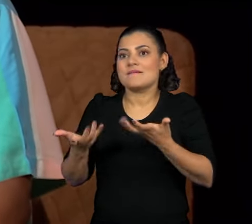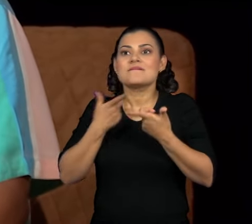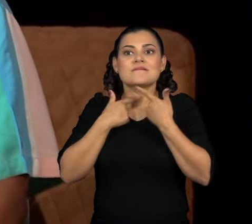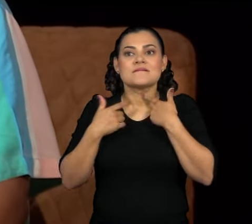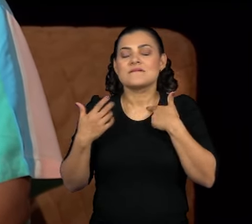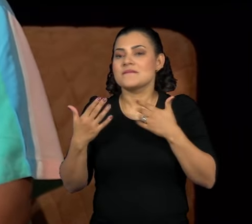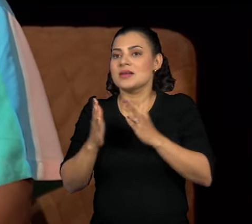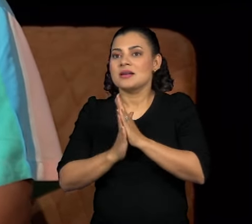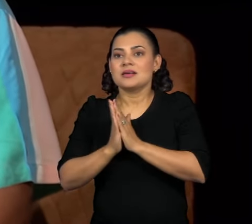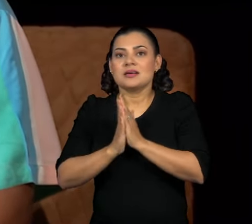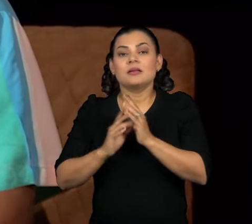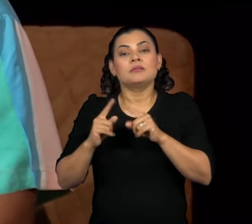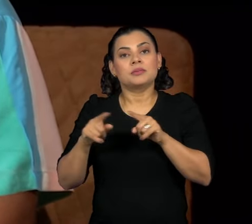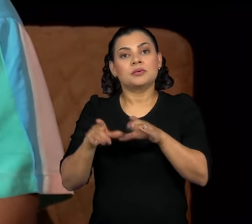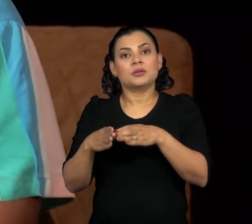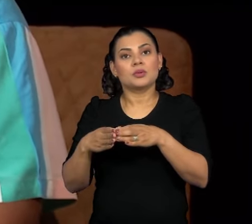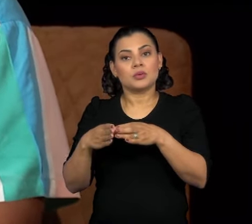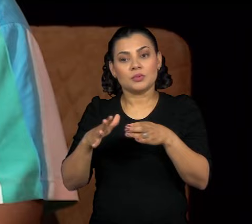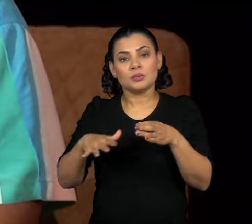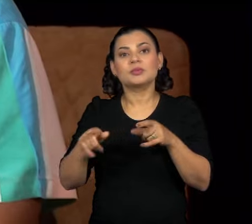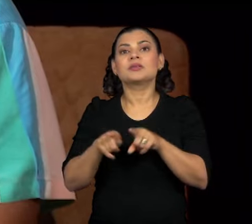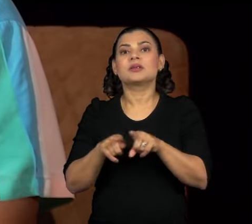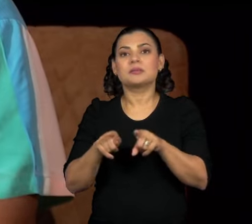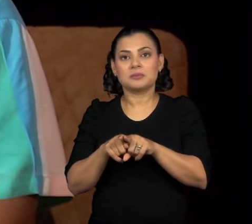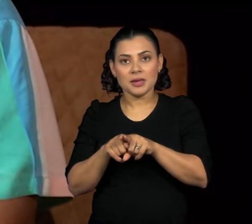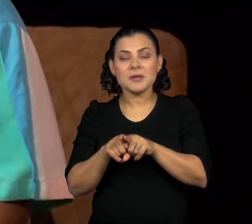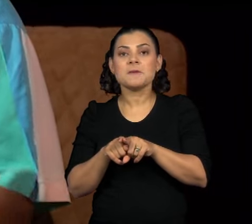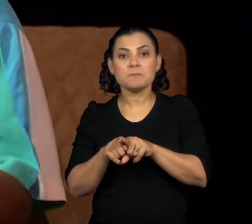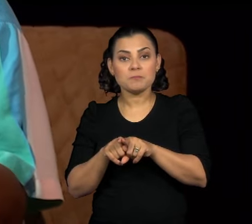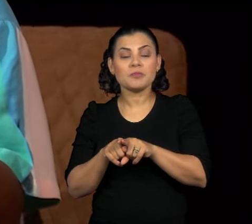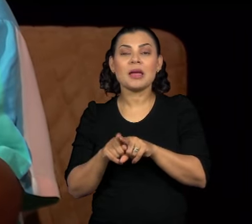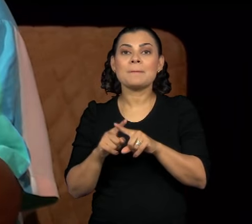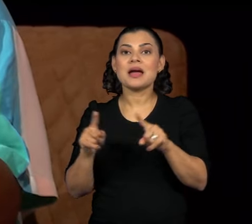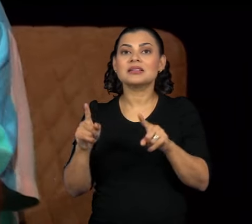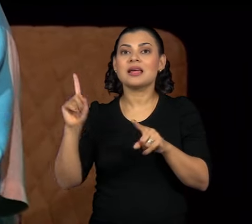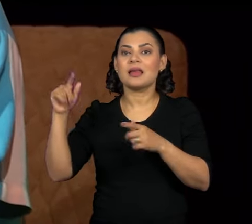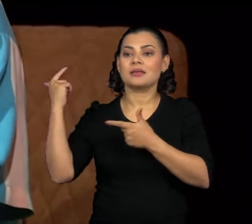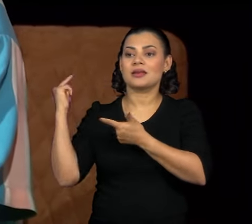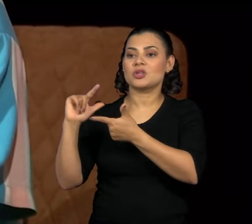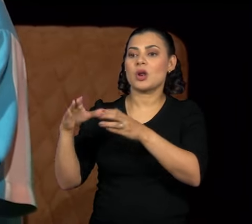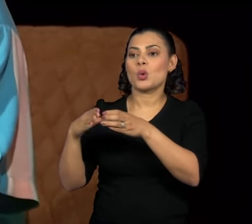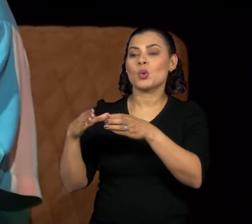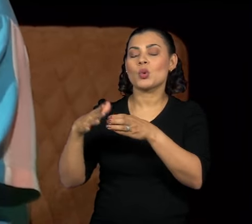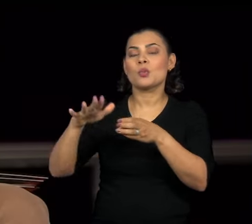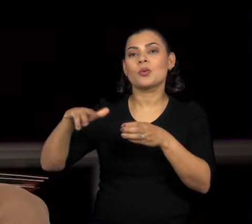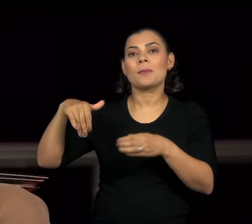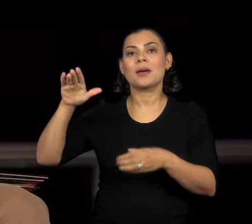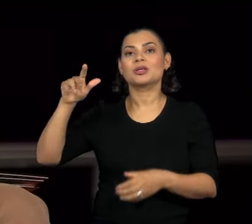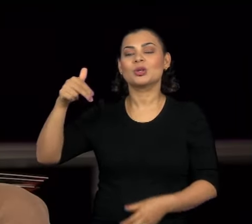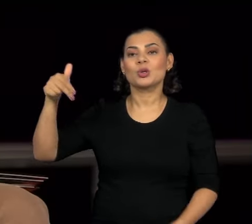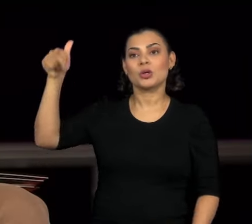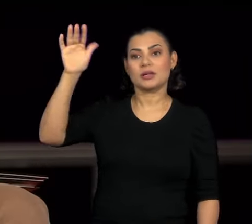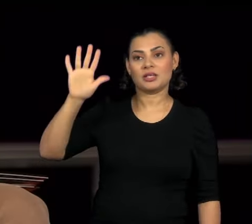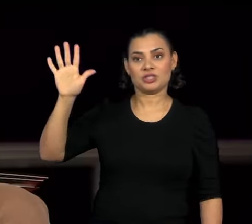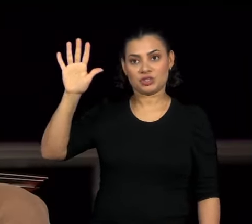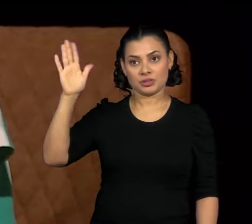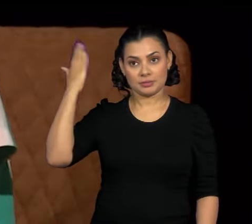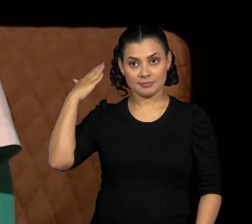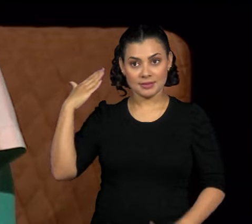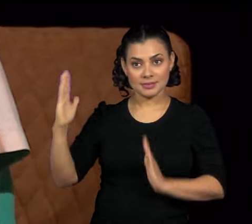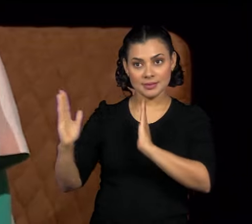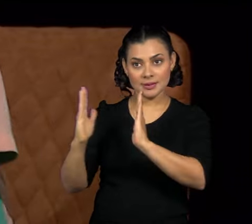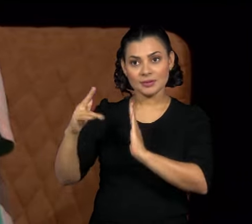Essa herança vanguardista do Jaguaribe Carne, mas era uma vanguarda nordestina. Uhum. A música nordestina, naquele